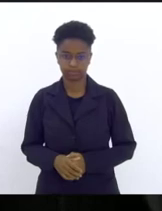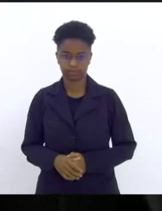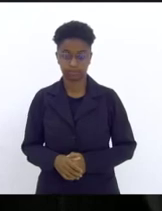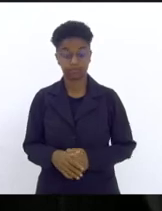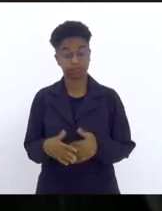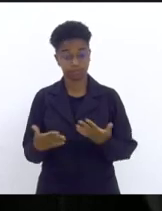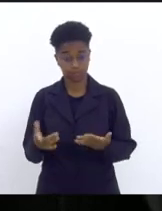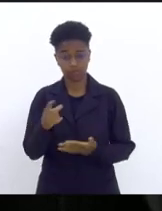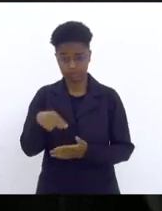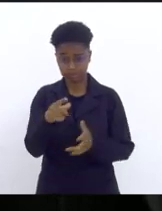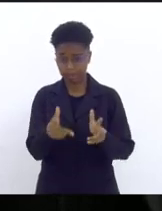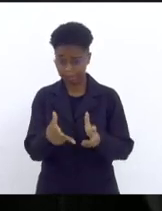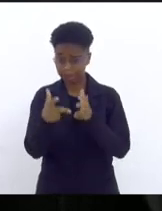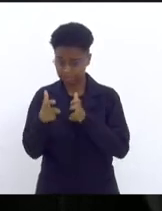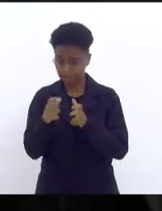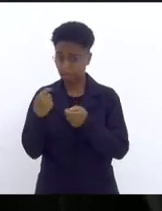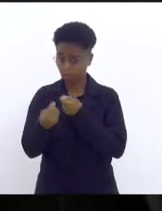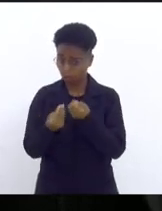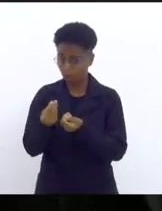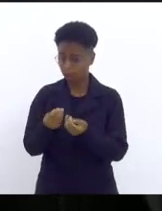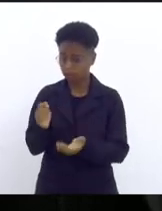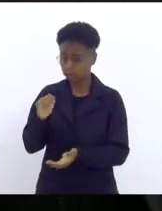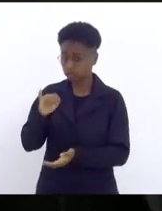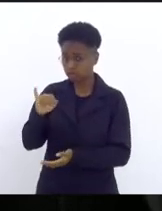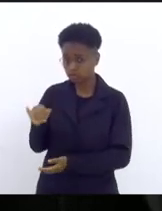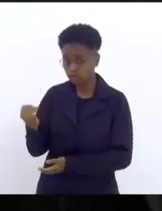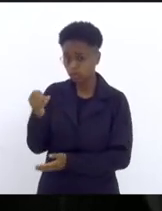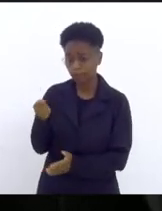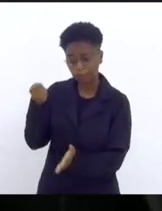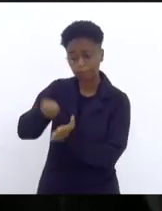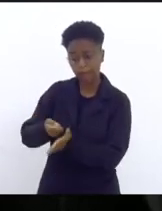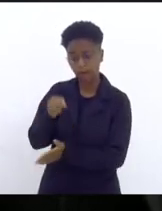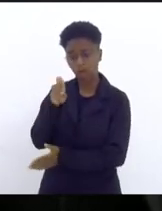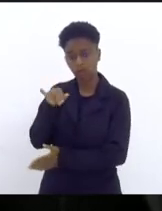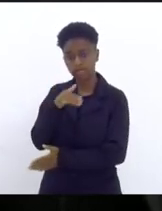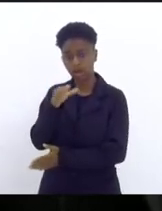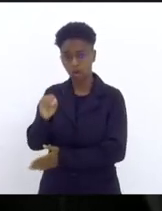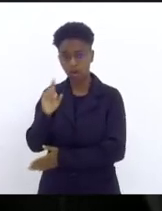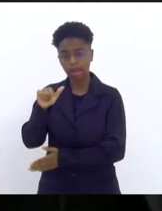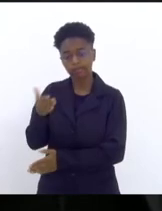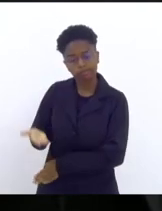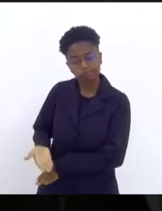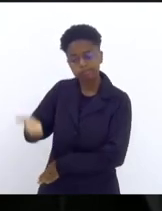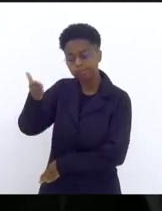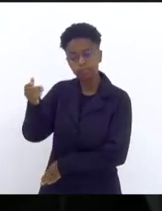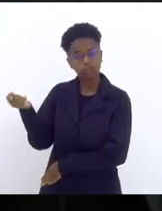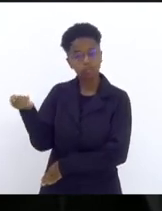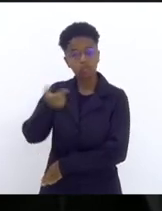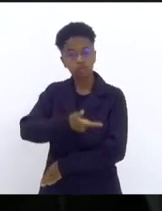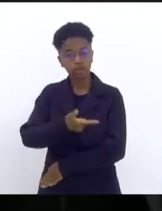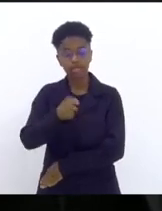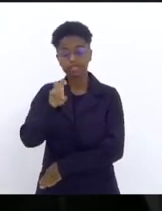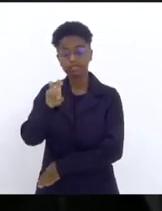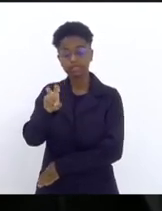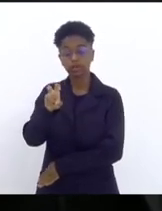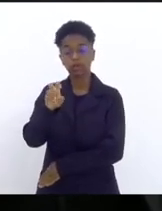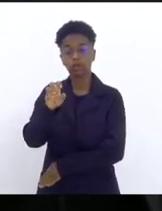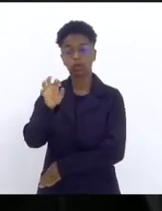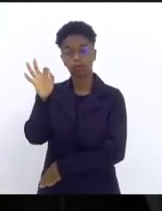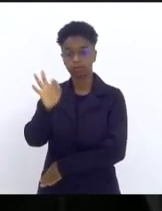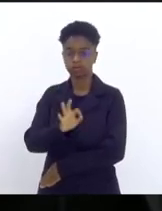Olha o juros que a gente paga para União superior a 5 pontos